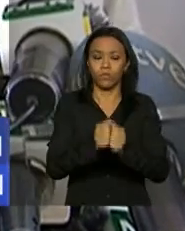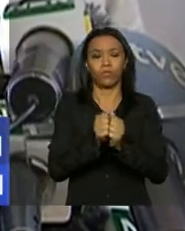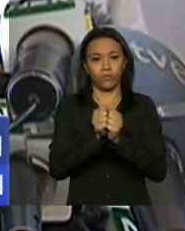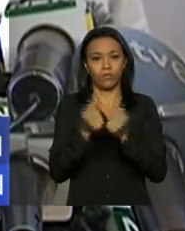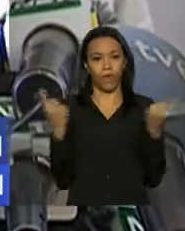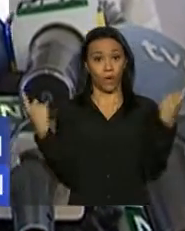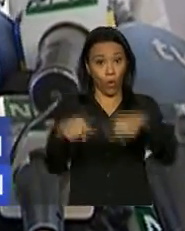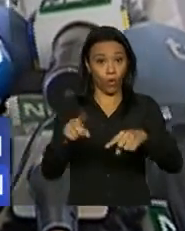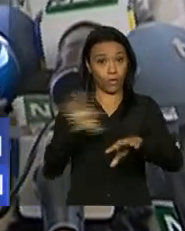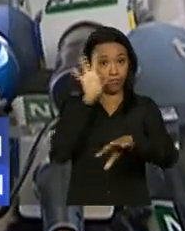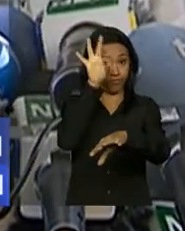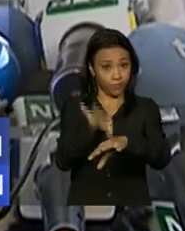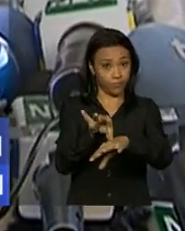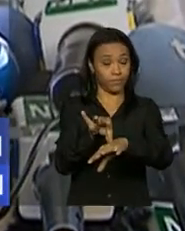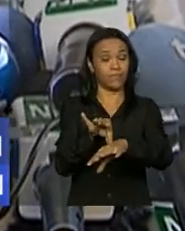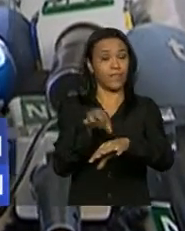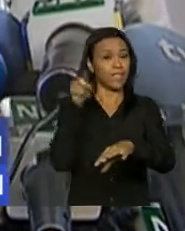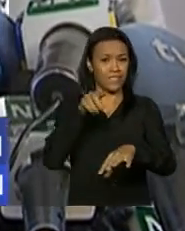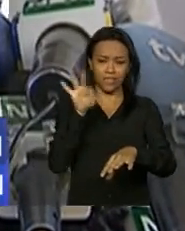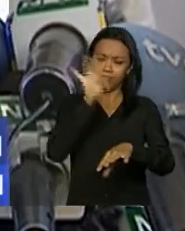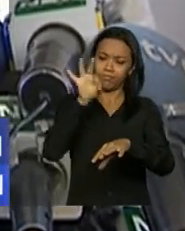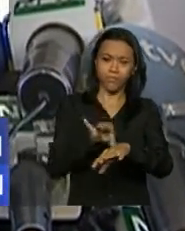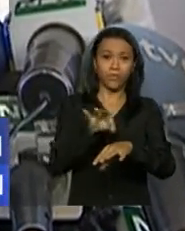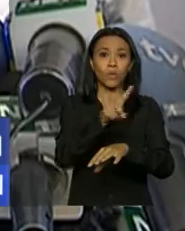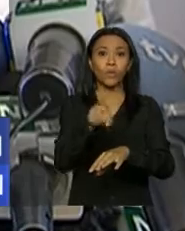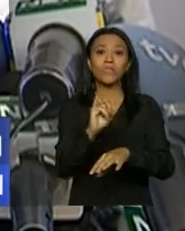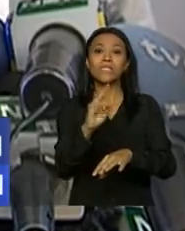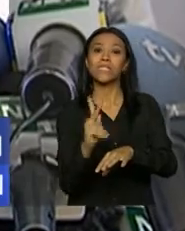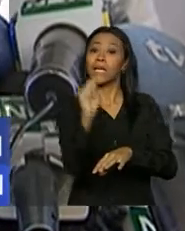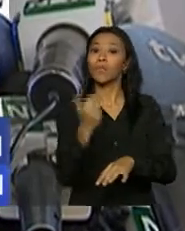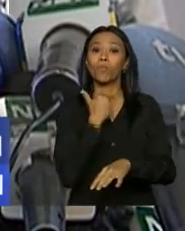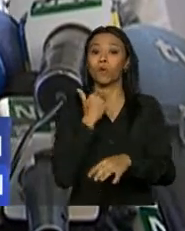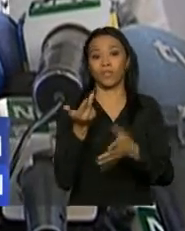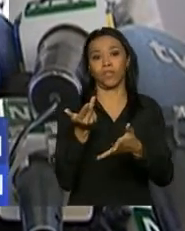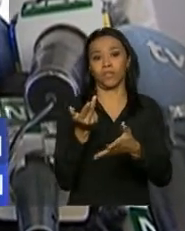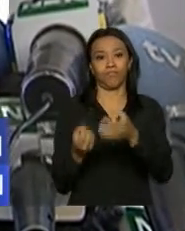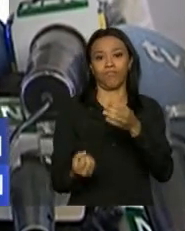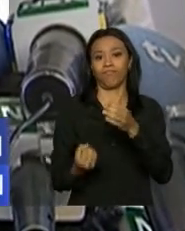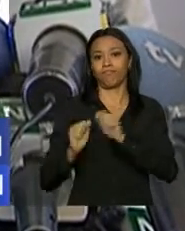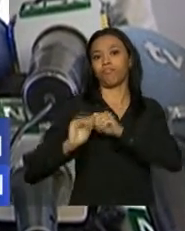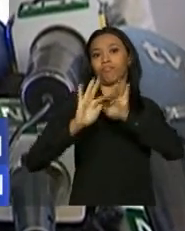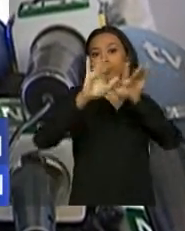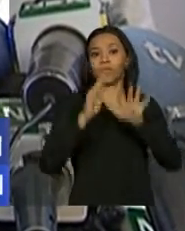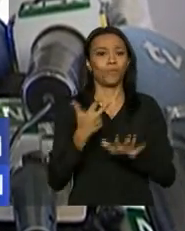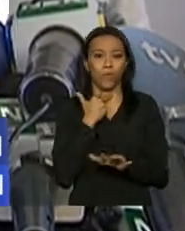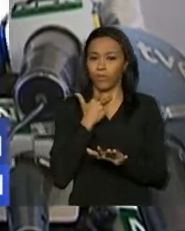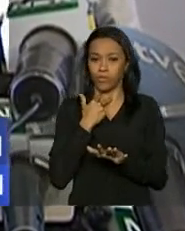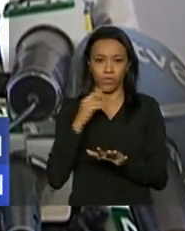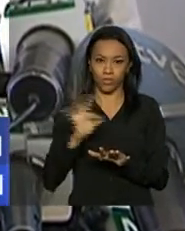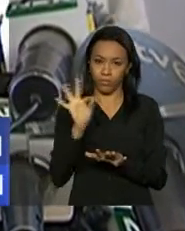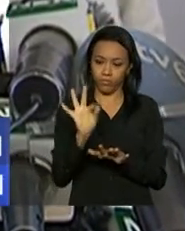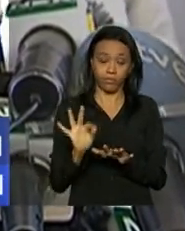Zika zero, de não deixar o Zika se reproduzir. Ele não pode nascer. Ele não pode nascer. Para as